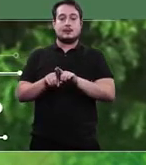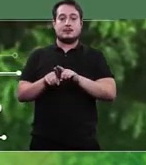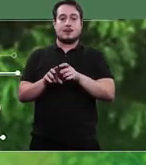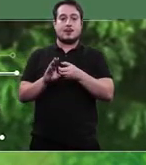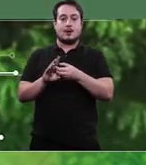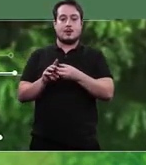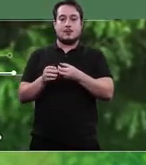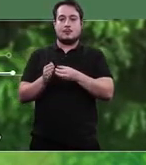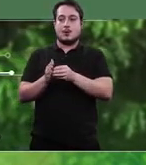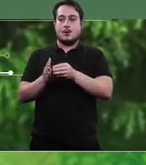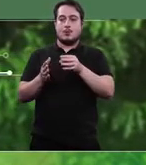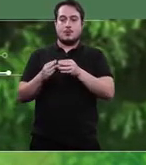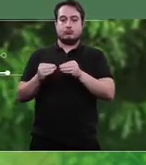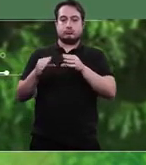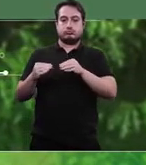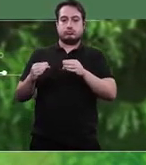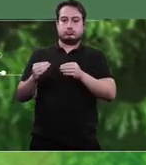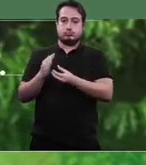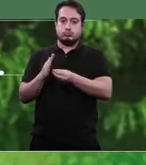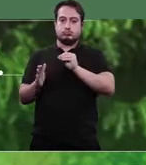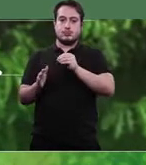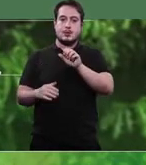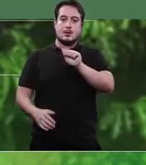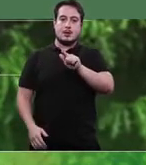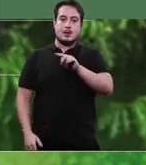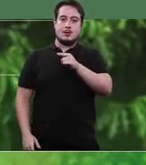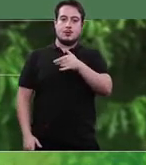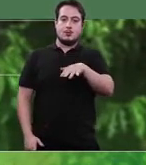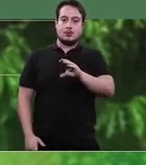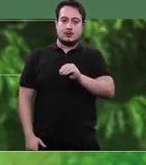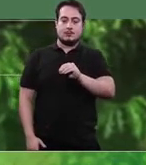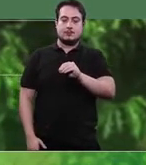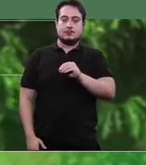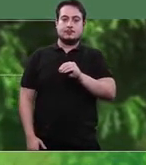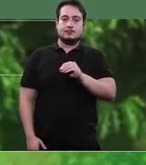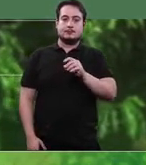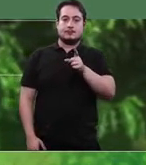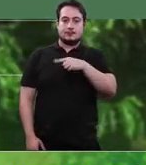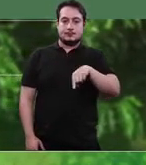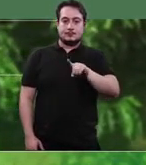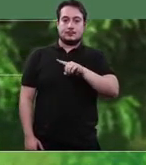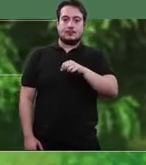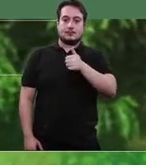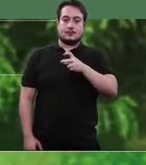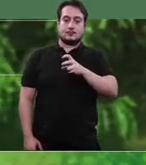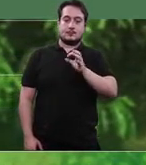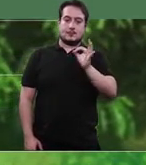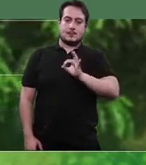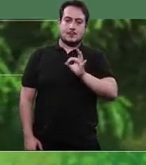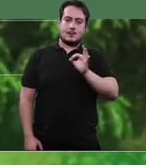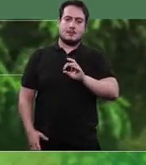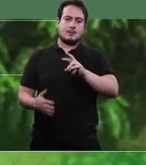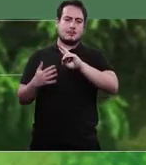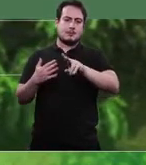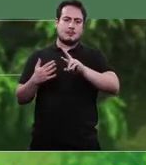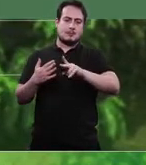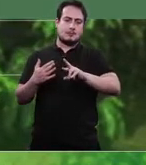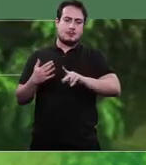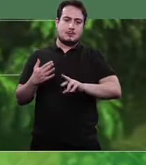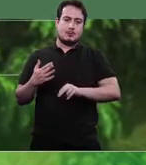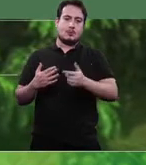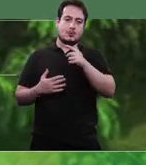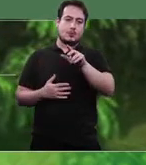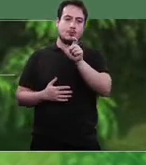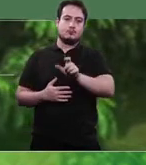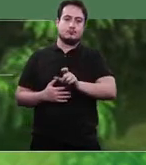não cardado, o penteado, 1,2 bilhões de dólares. E o restante, esses 15% restantes, se dividem nos outros